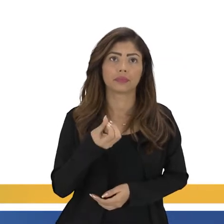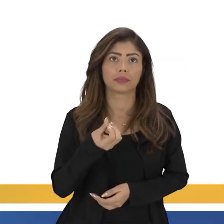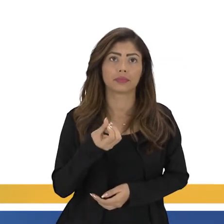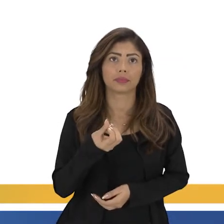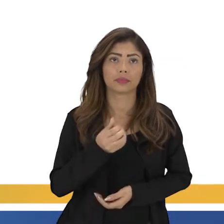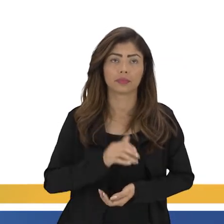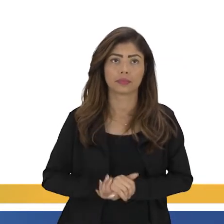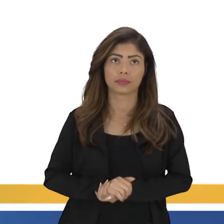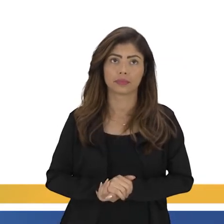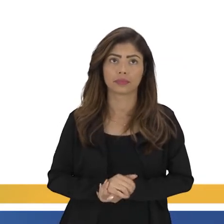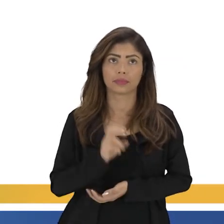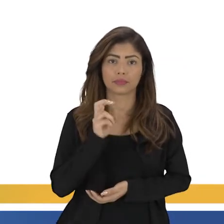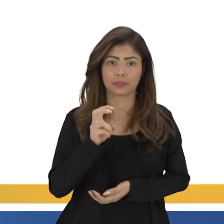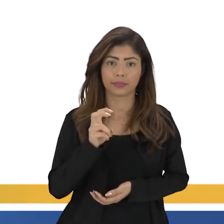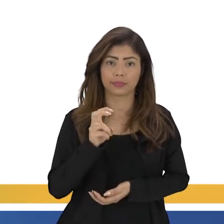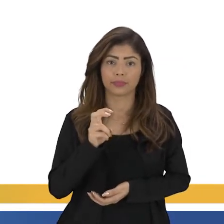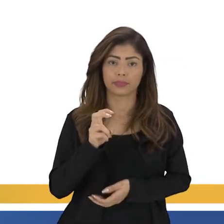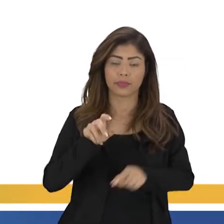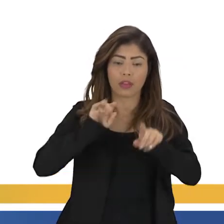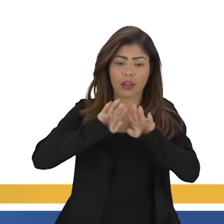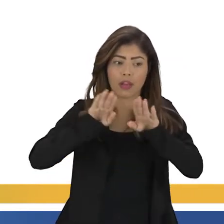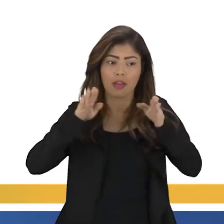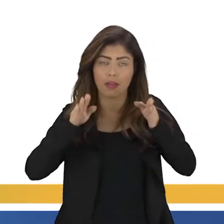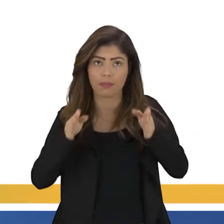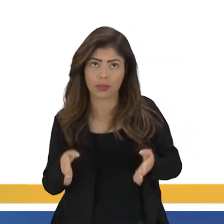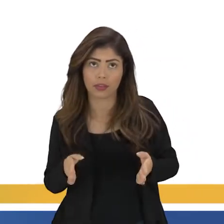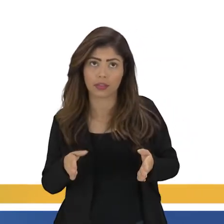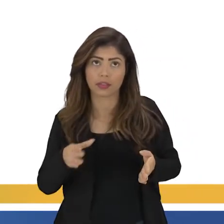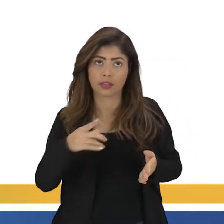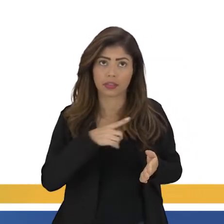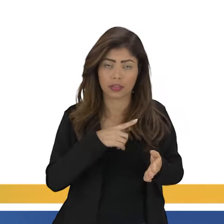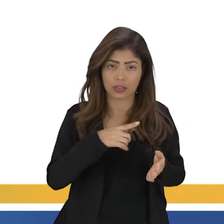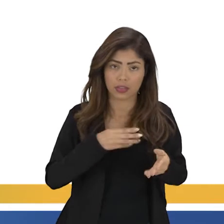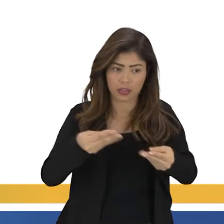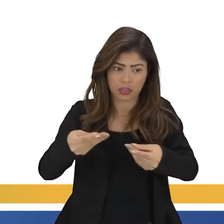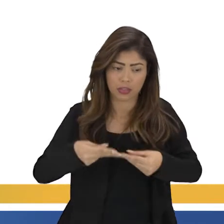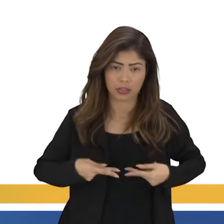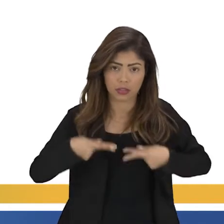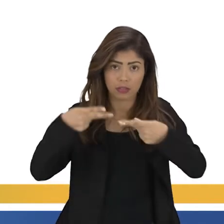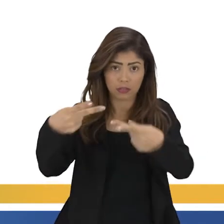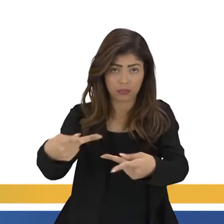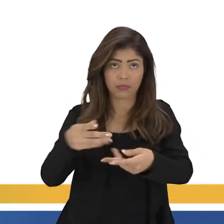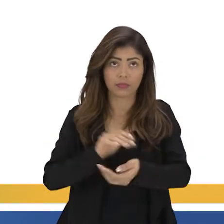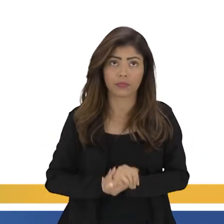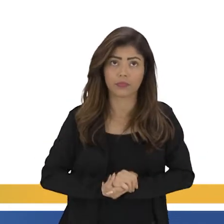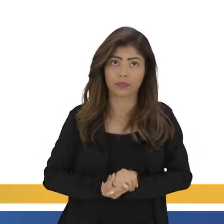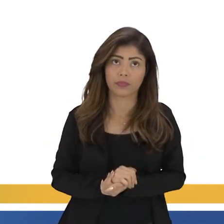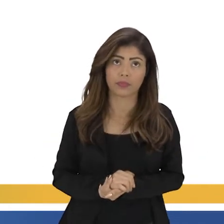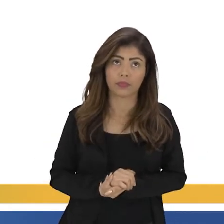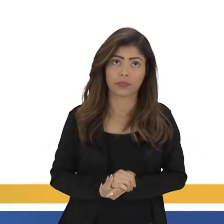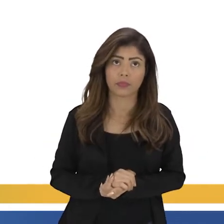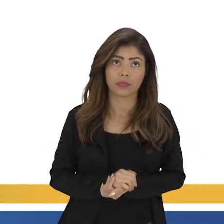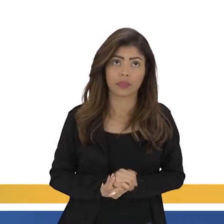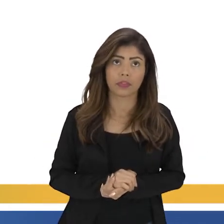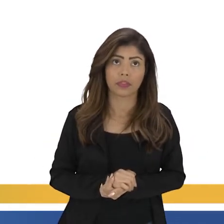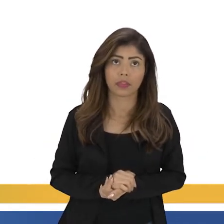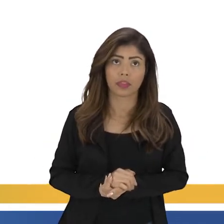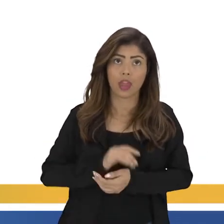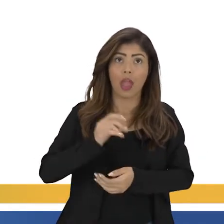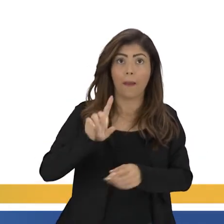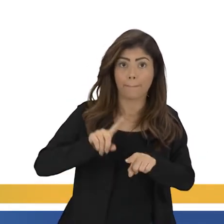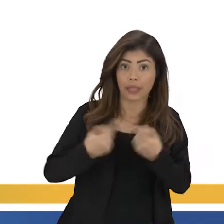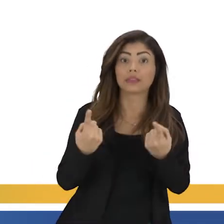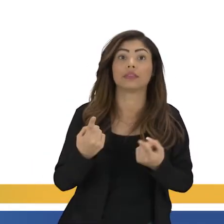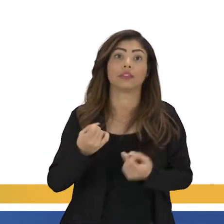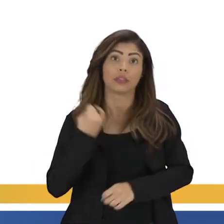fuga más importante de la historia de esta prisión fue hace 25 años. A fuga